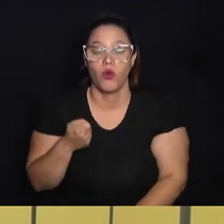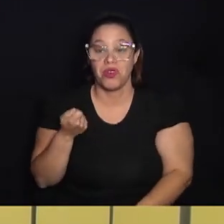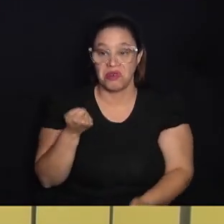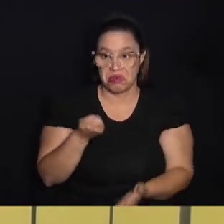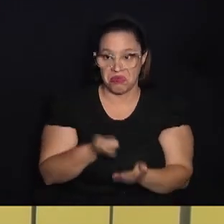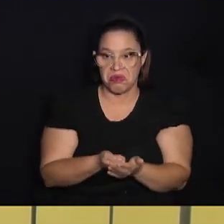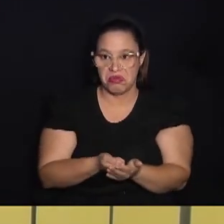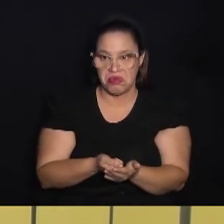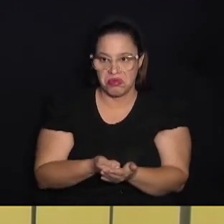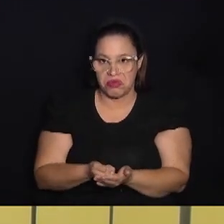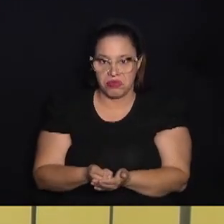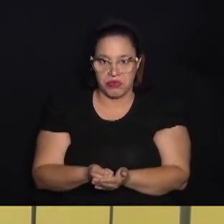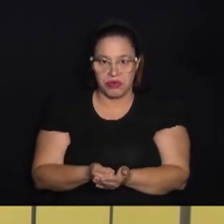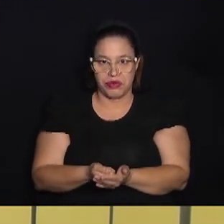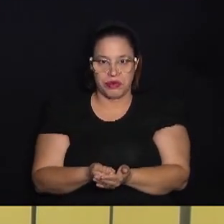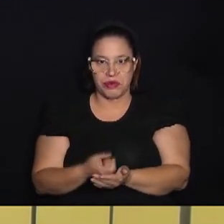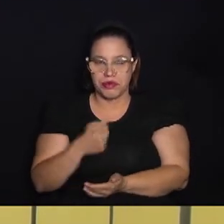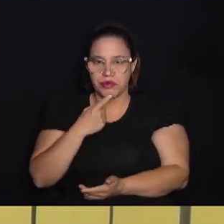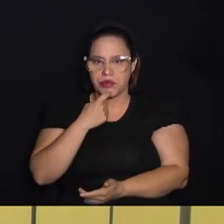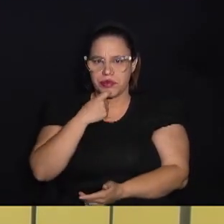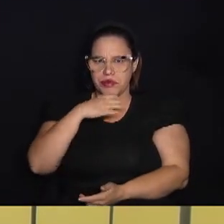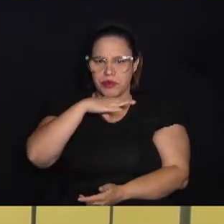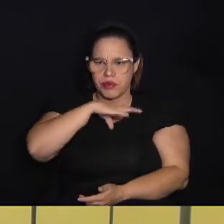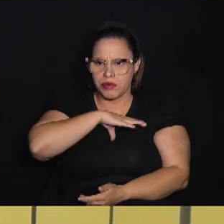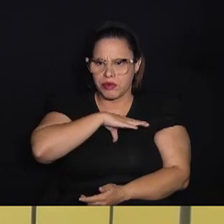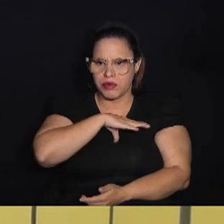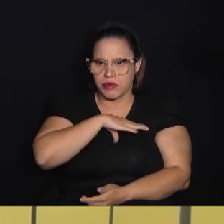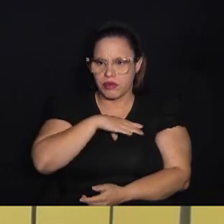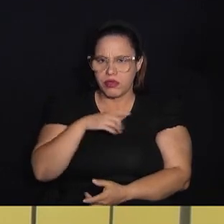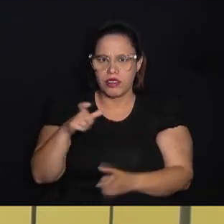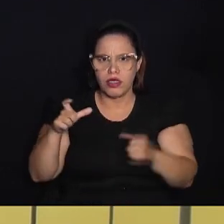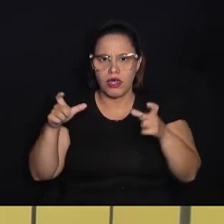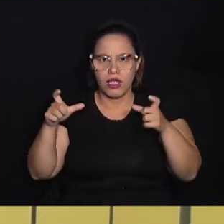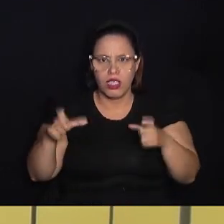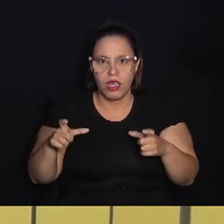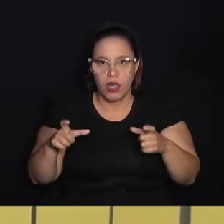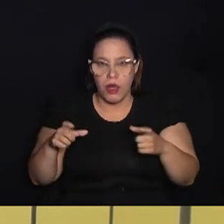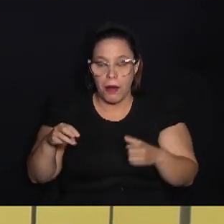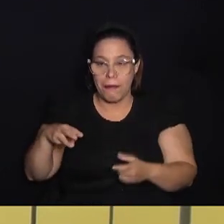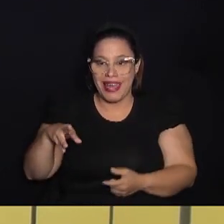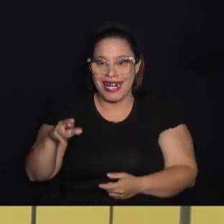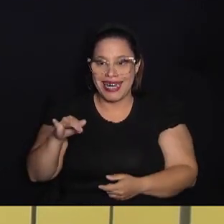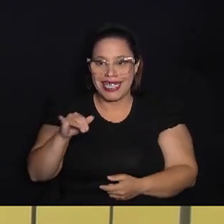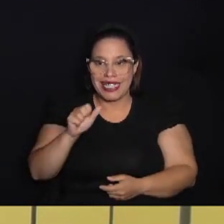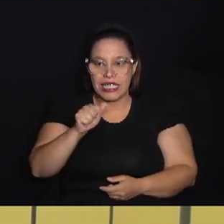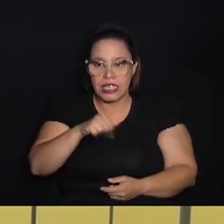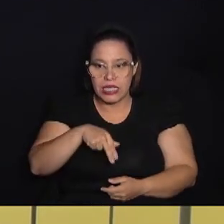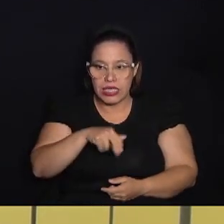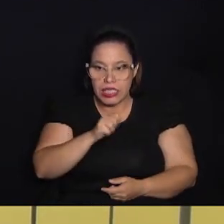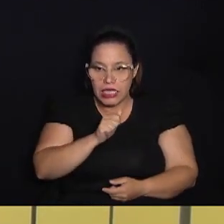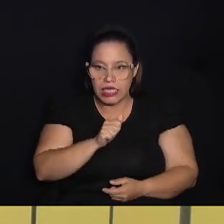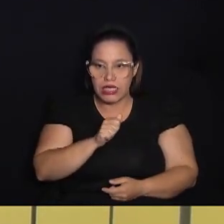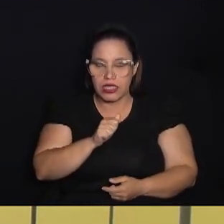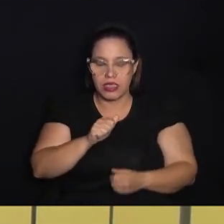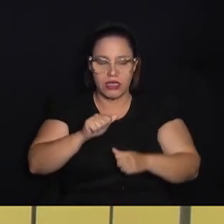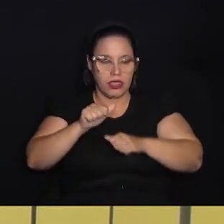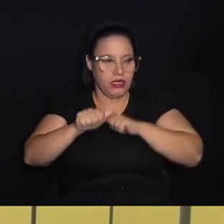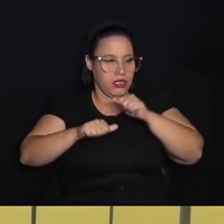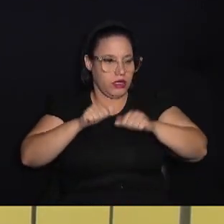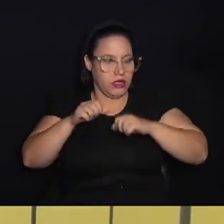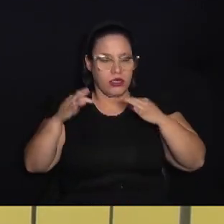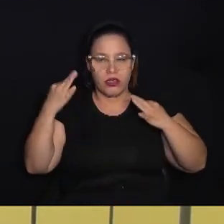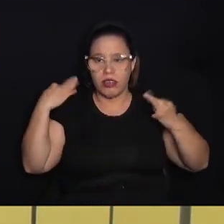considerado Campinas acaba se tornando um ponto do mundo de uma aparição Mariana isso tem uma mudança no interesse turístico